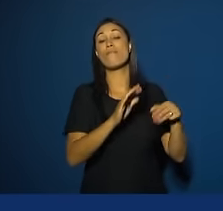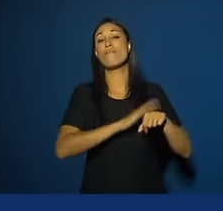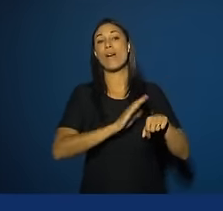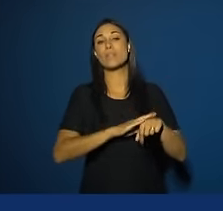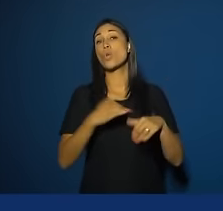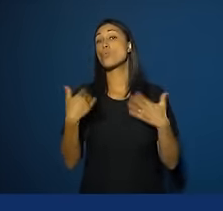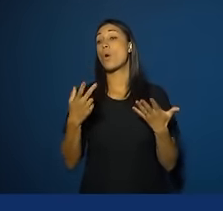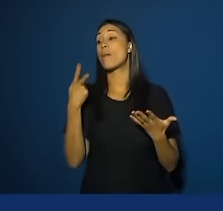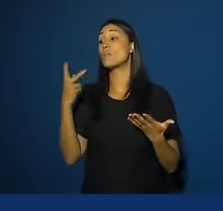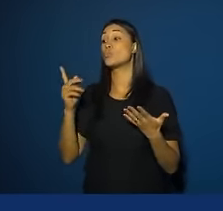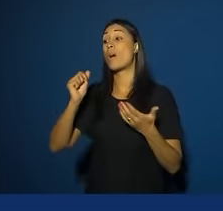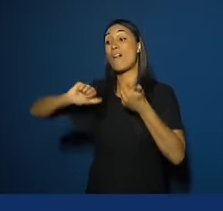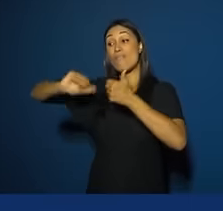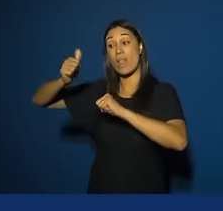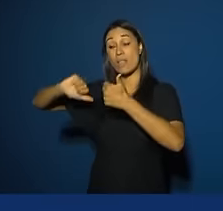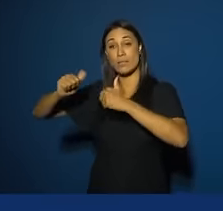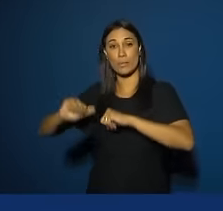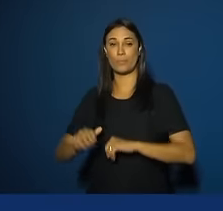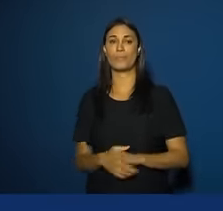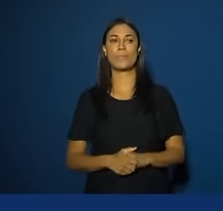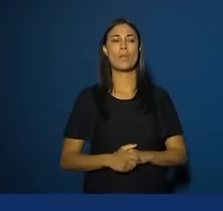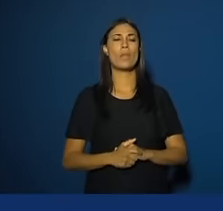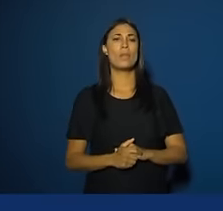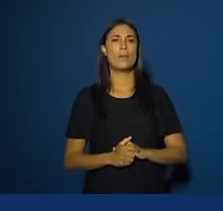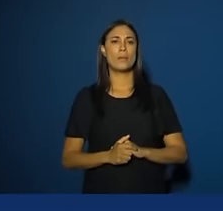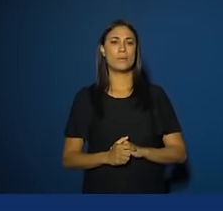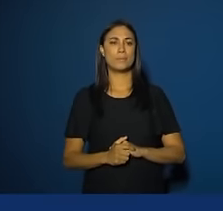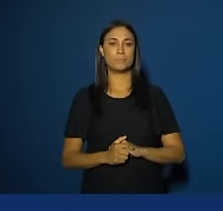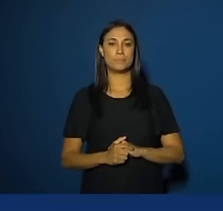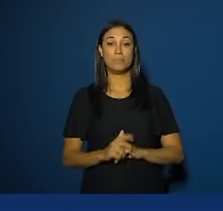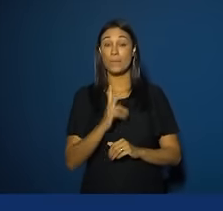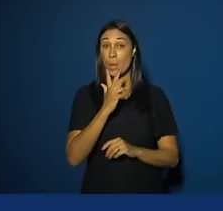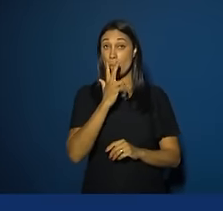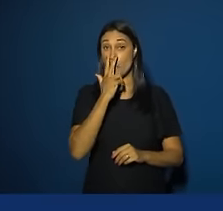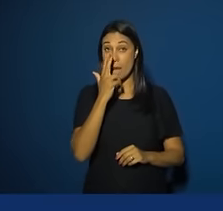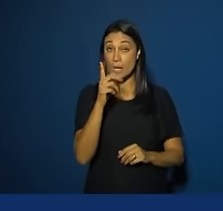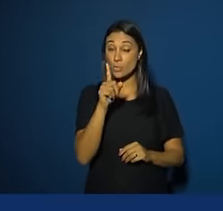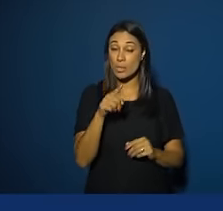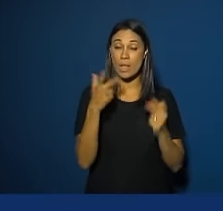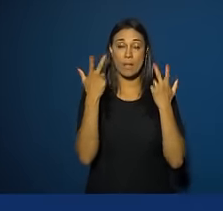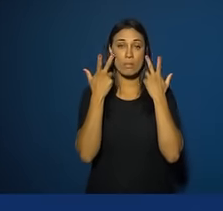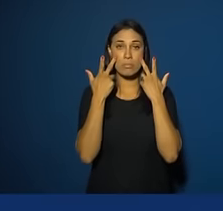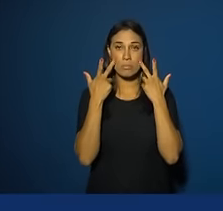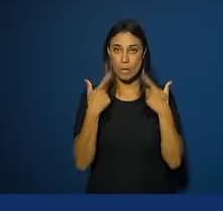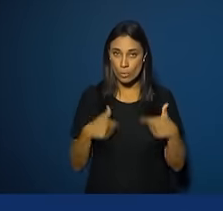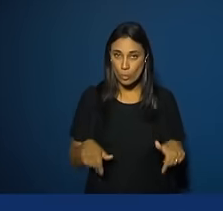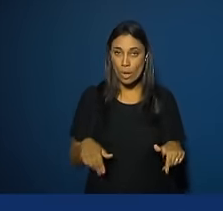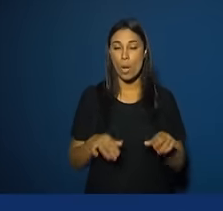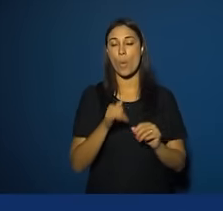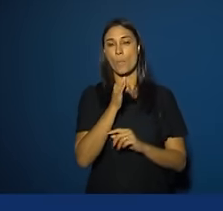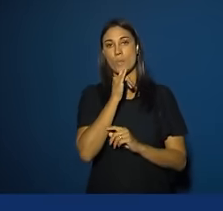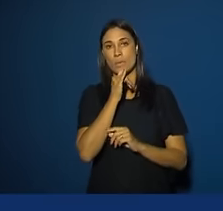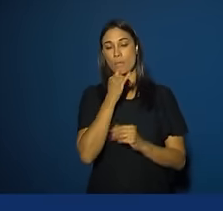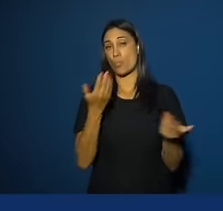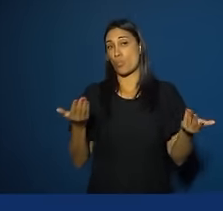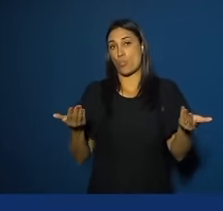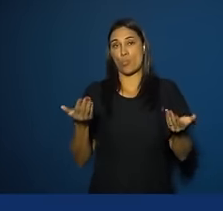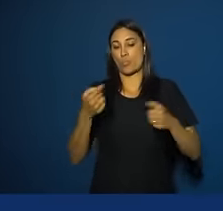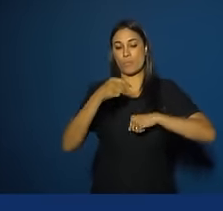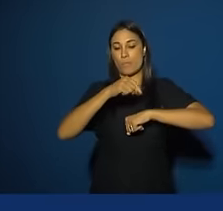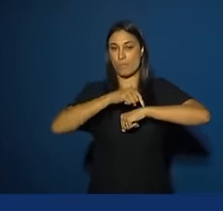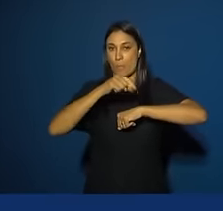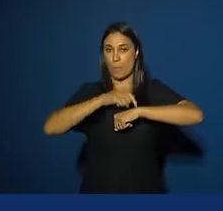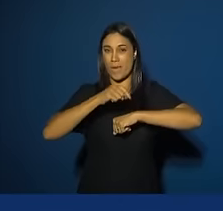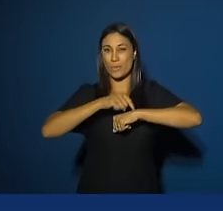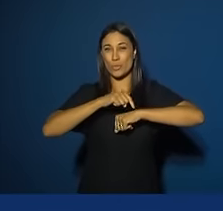é a sua avaliação eu eu acho que é natural nesse momento de